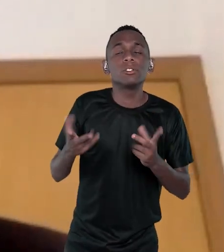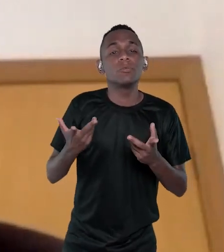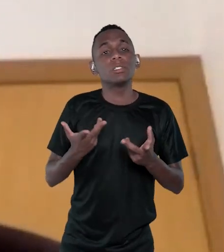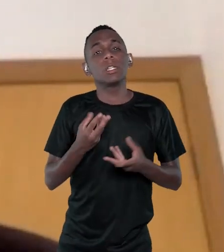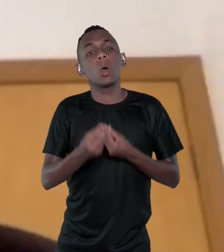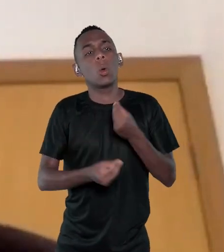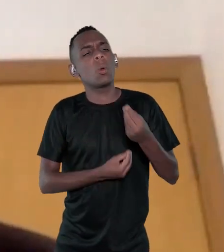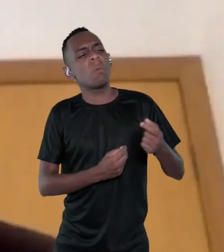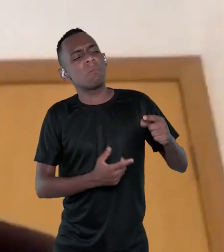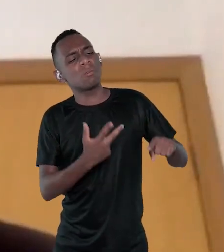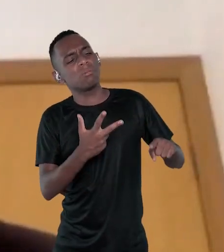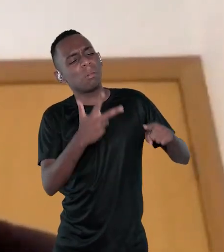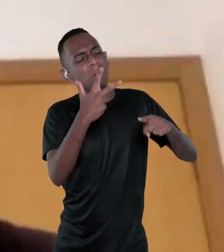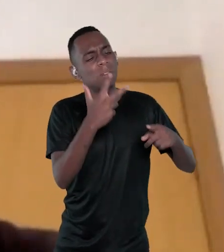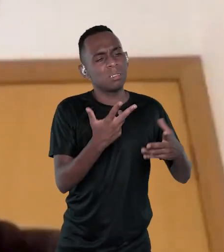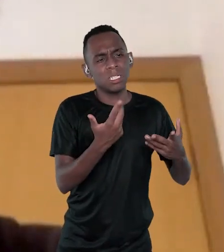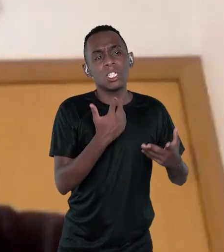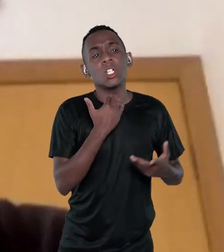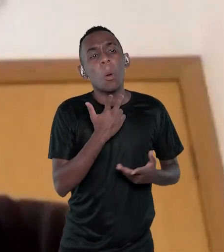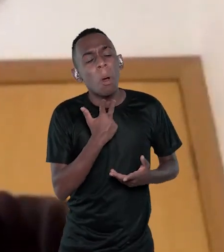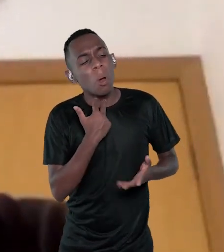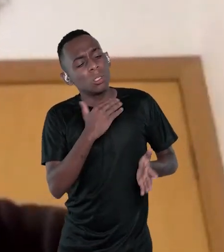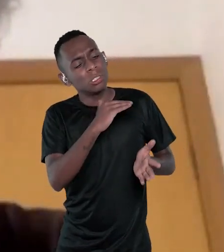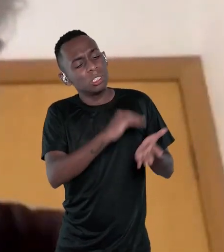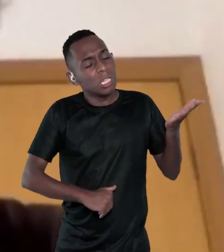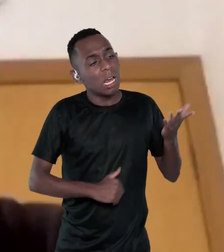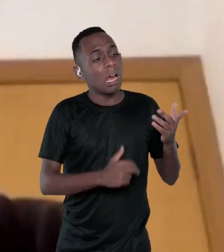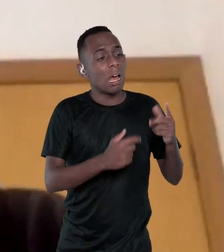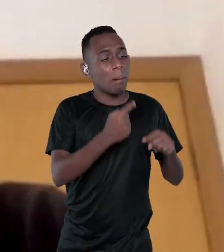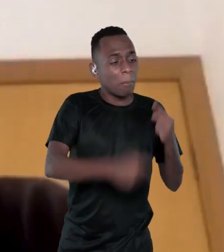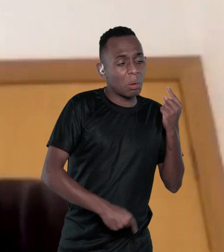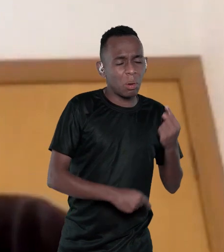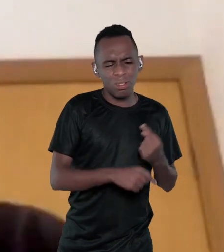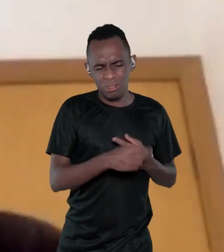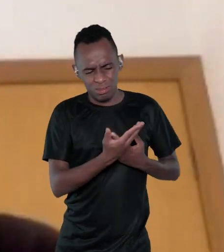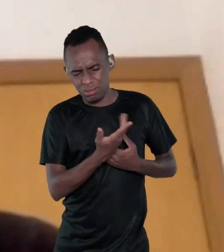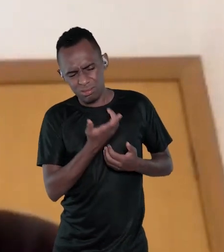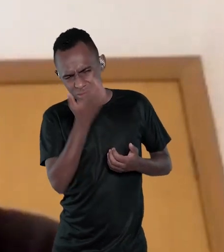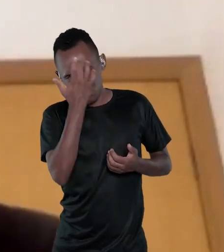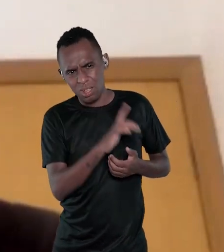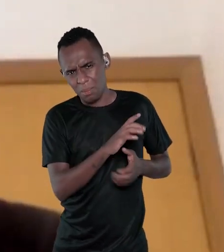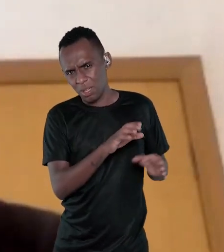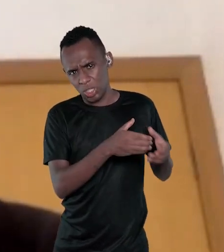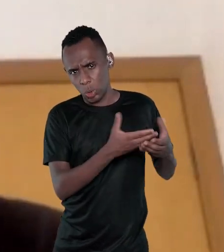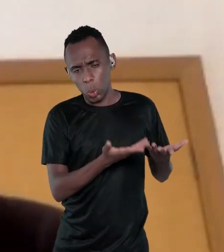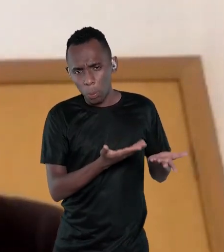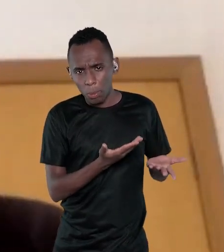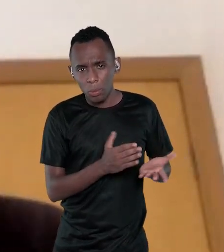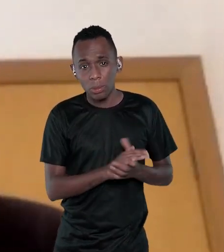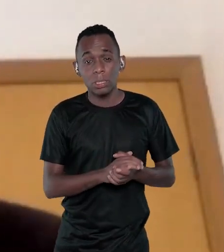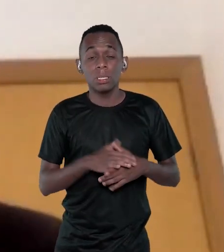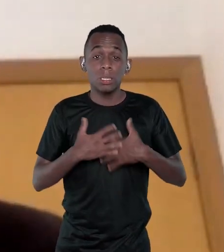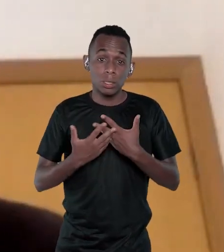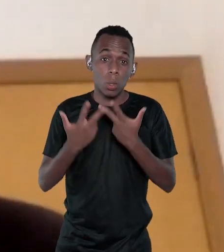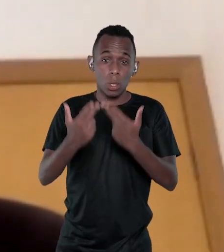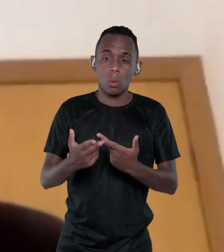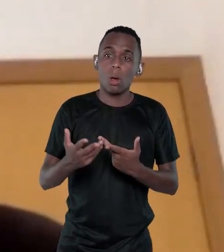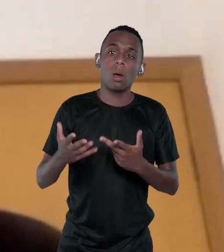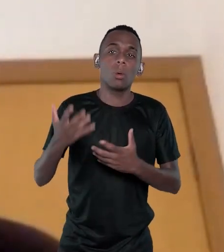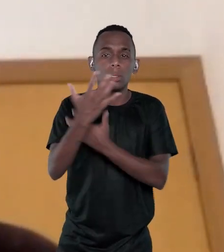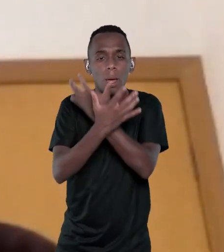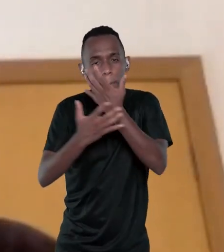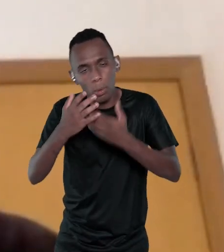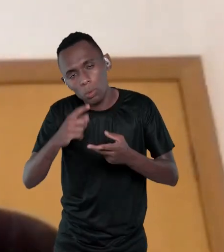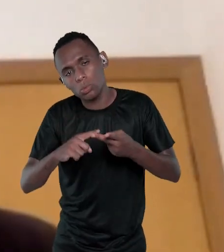visão de poder censurar a arte brasileira que estava sendo feita naquele